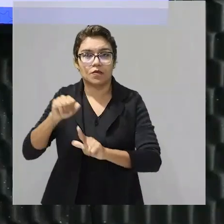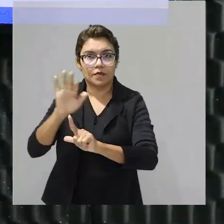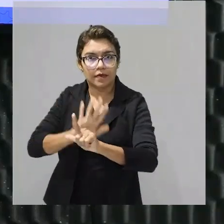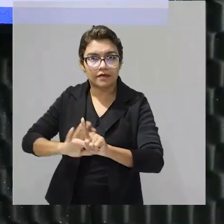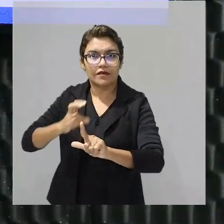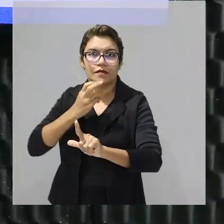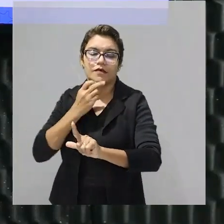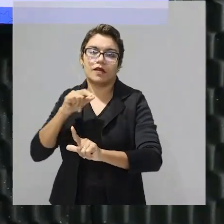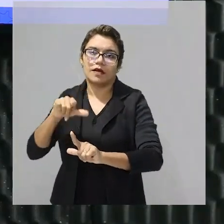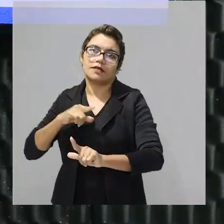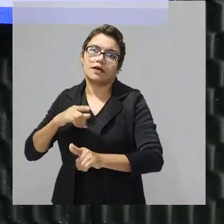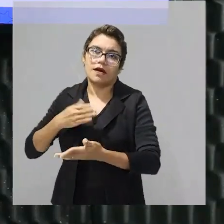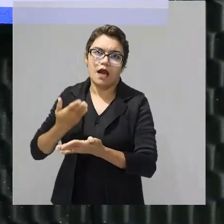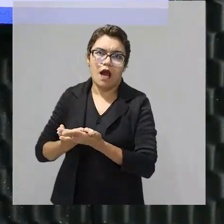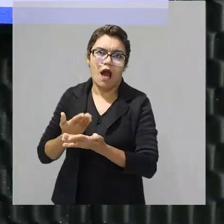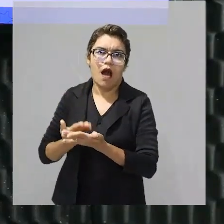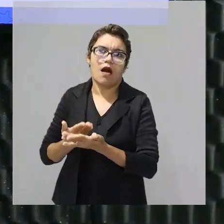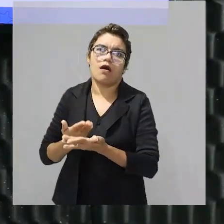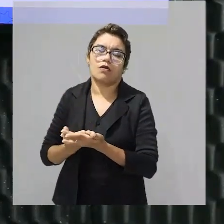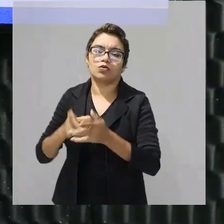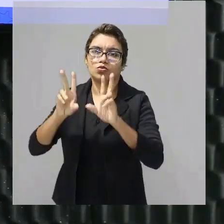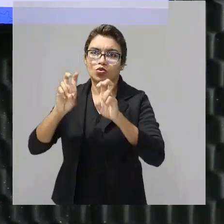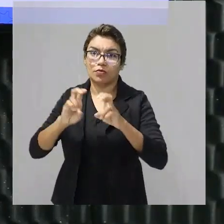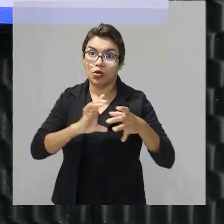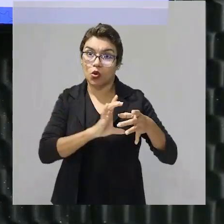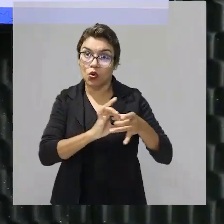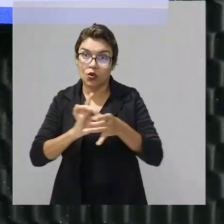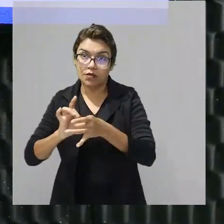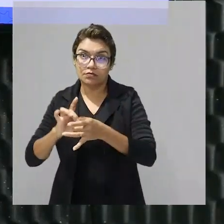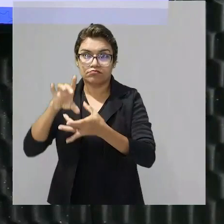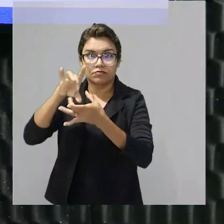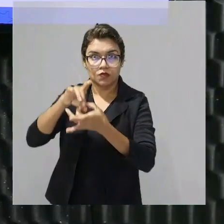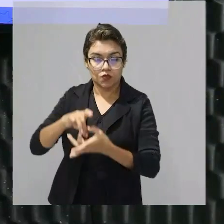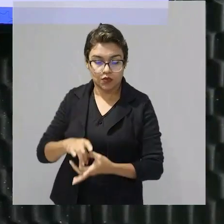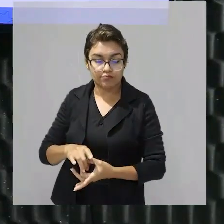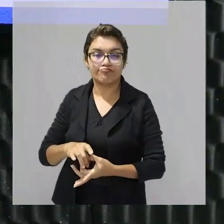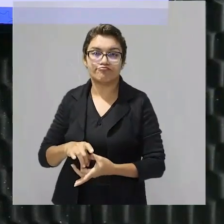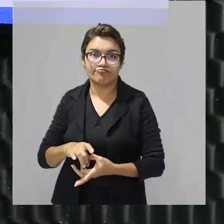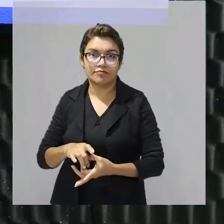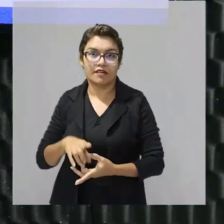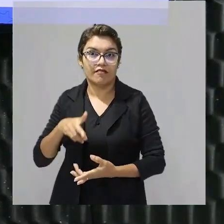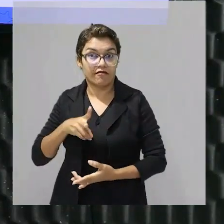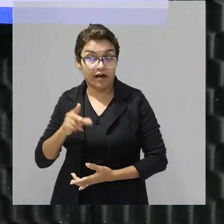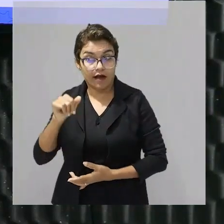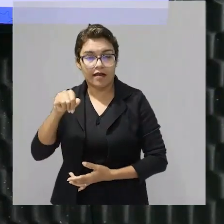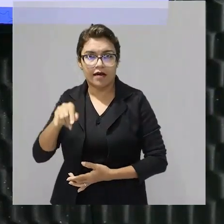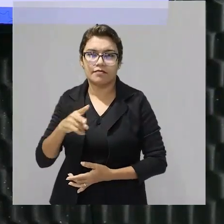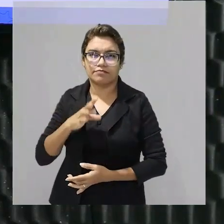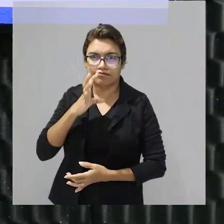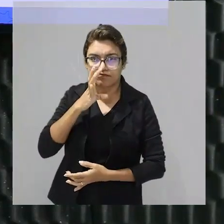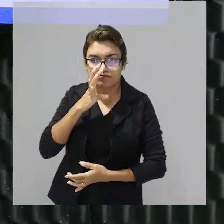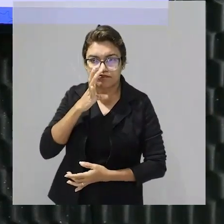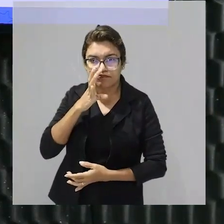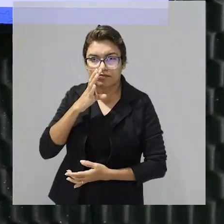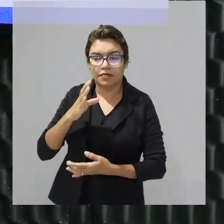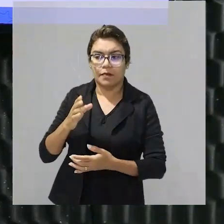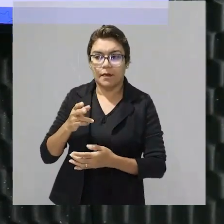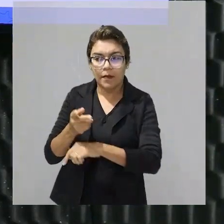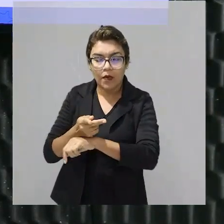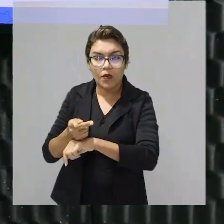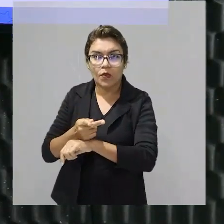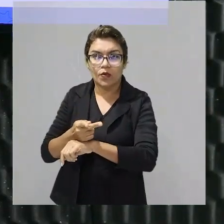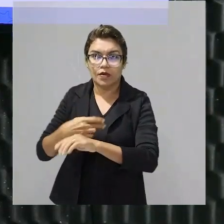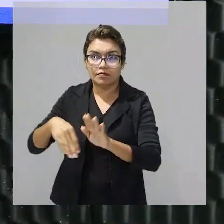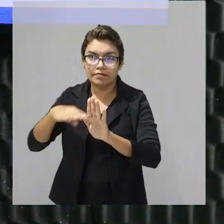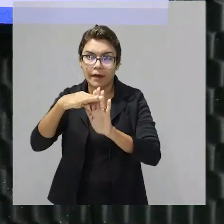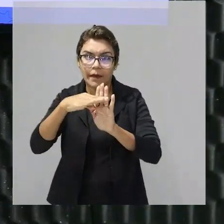uma saída para o problema que foi exposto lá na introdução. A solução, portanto, deve estar de acordo com o